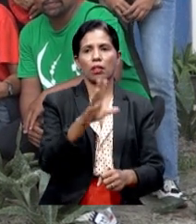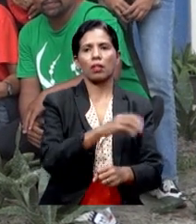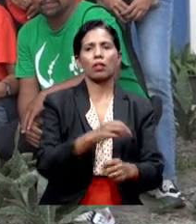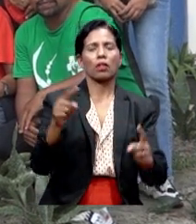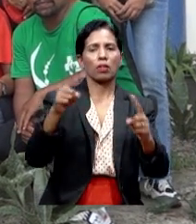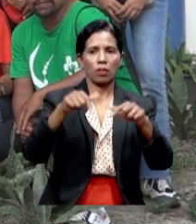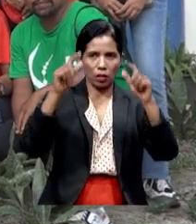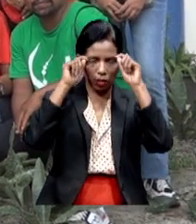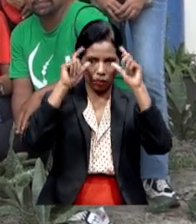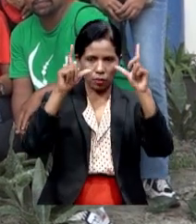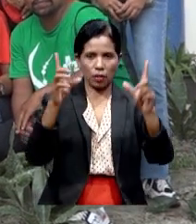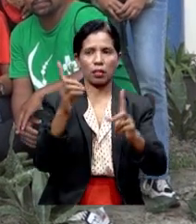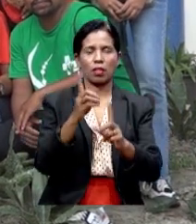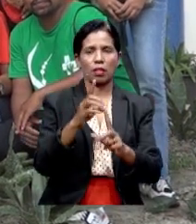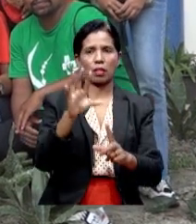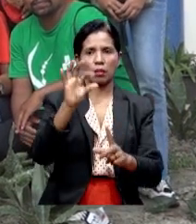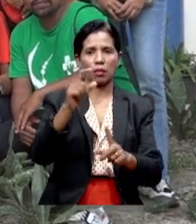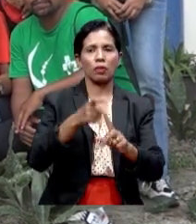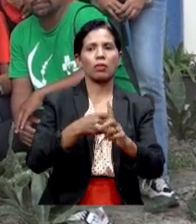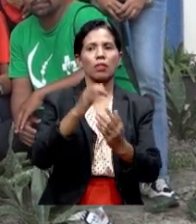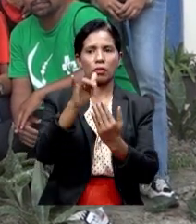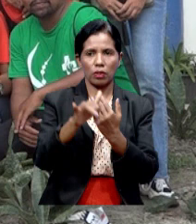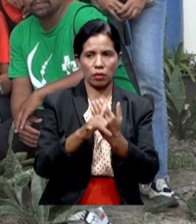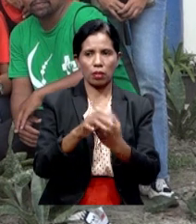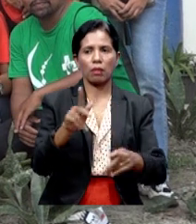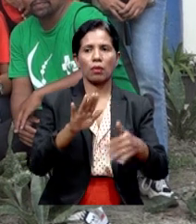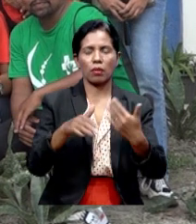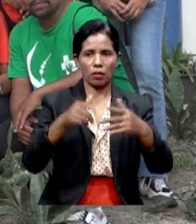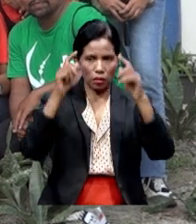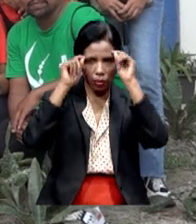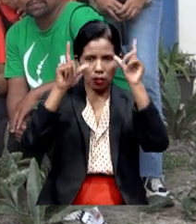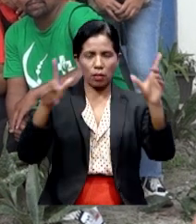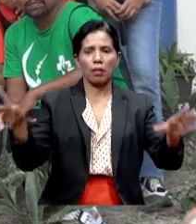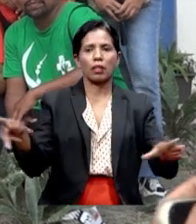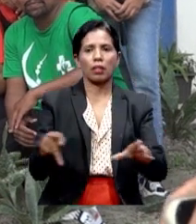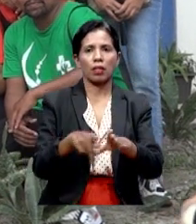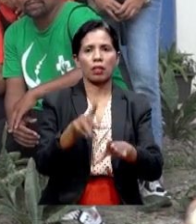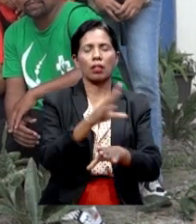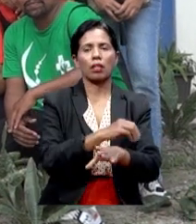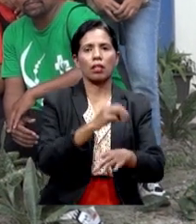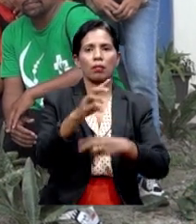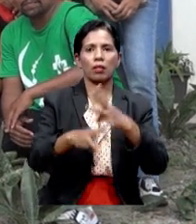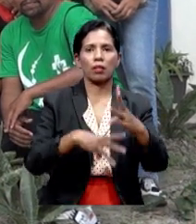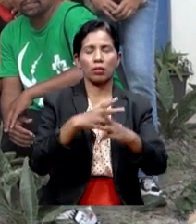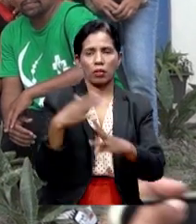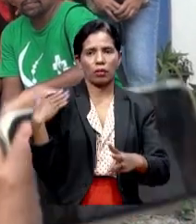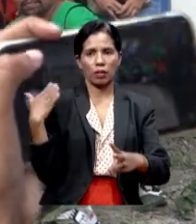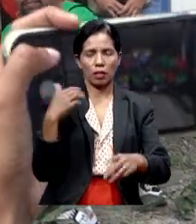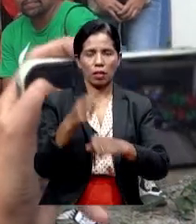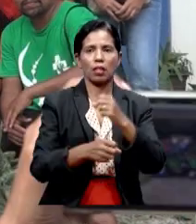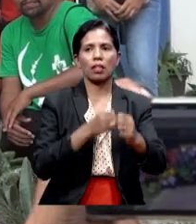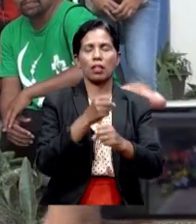siya Timor Leste iya loron siya fulan Julio. Total Peregrino Timoroan nebe partisipa iya Jornada Mundial Juventude tinan